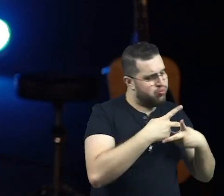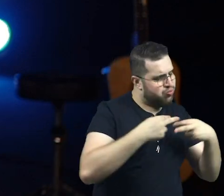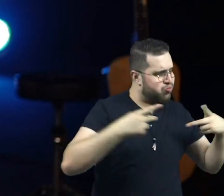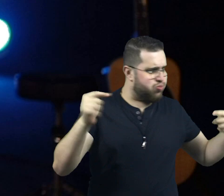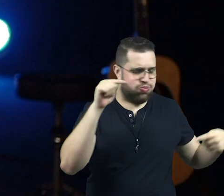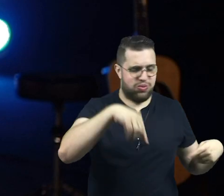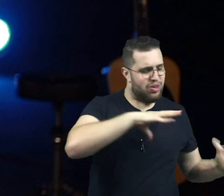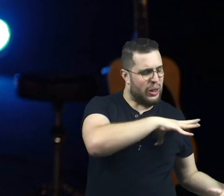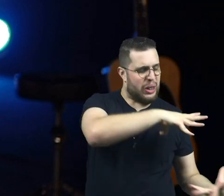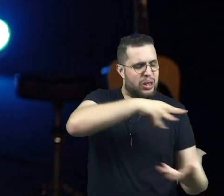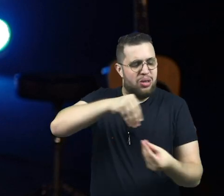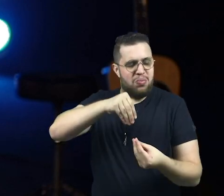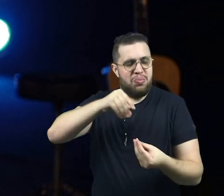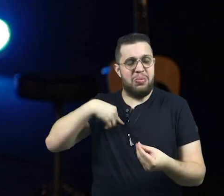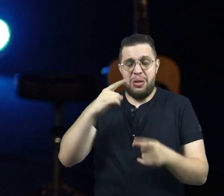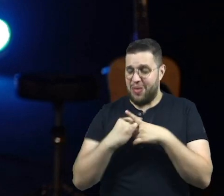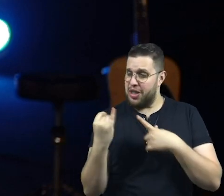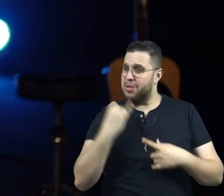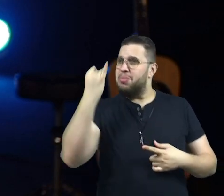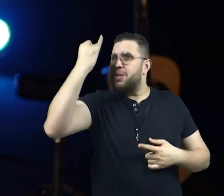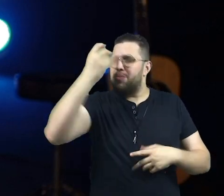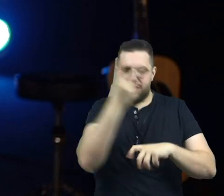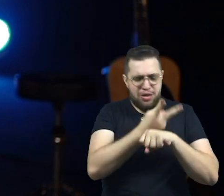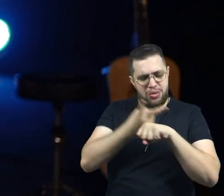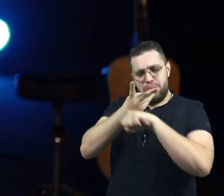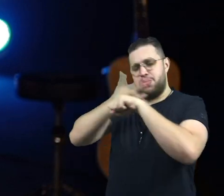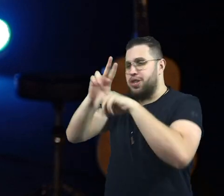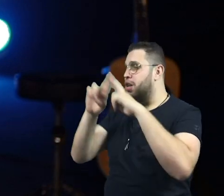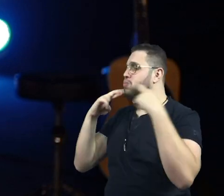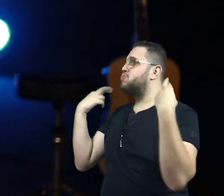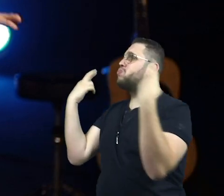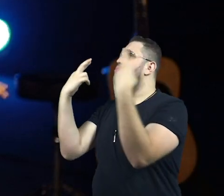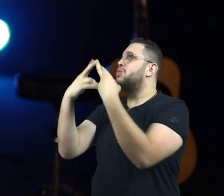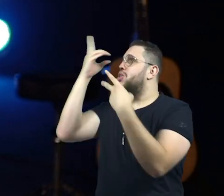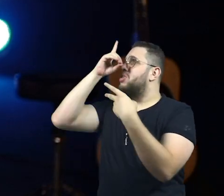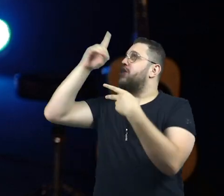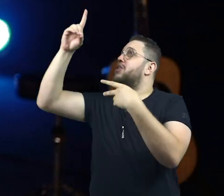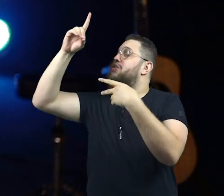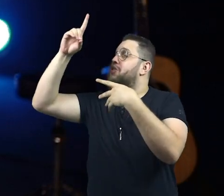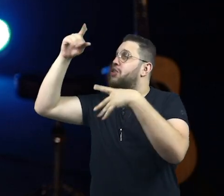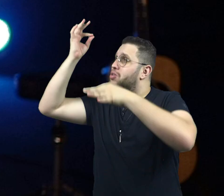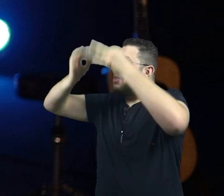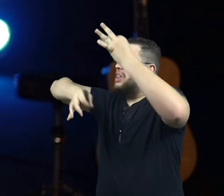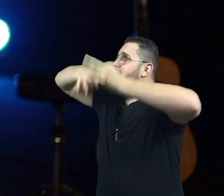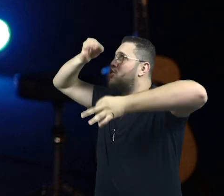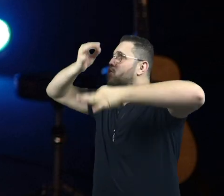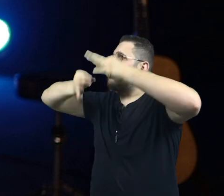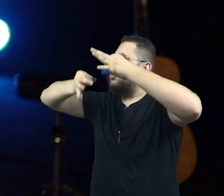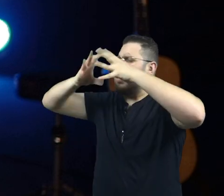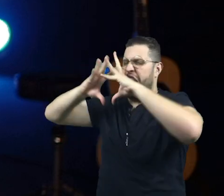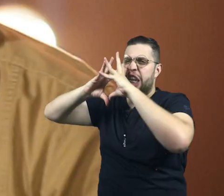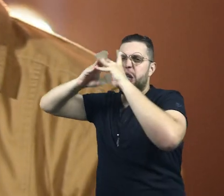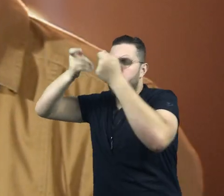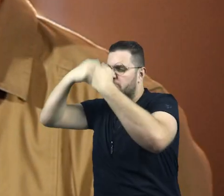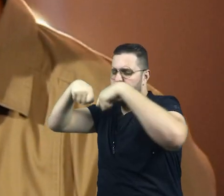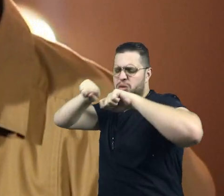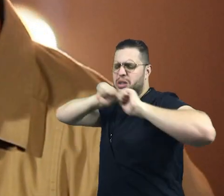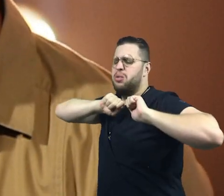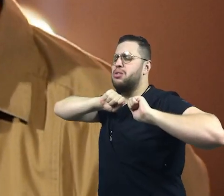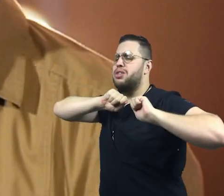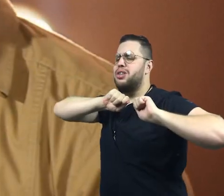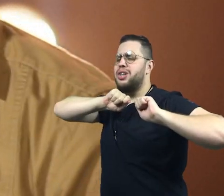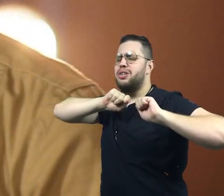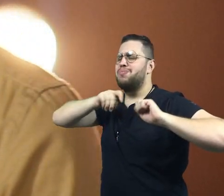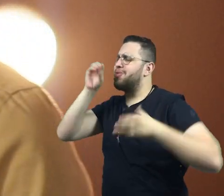buscar em primeiro lugar o reino de Deus e a Sua justiça, e todas as demais coisas nos são acrescentadas. O Senhor